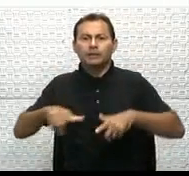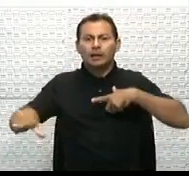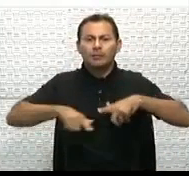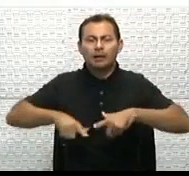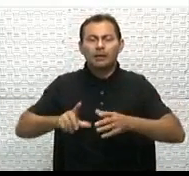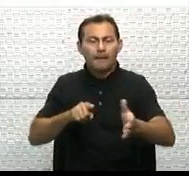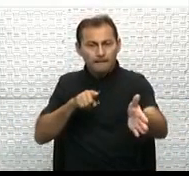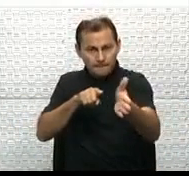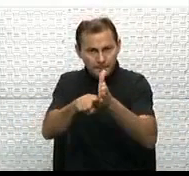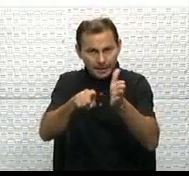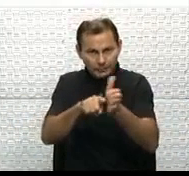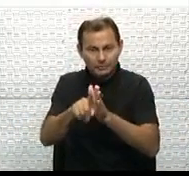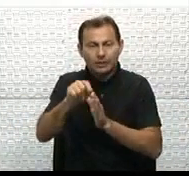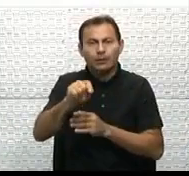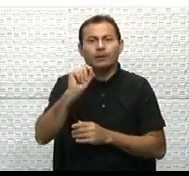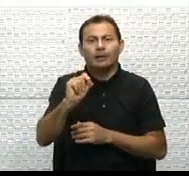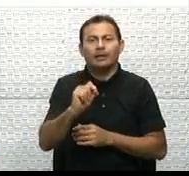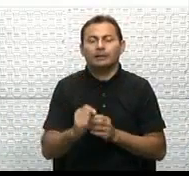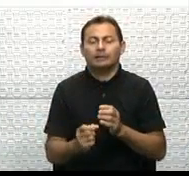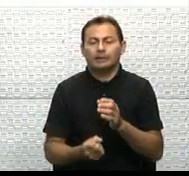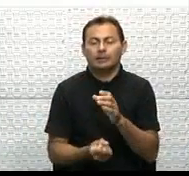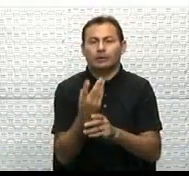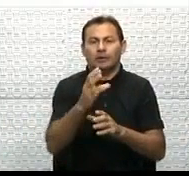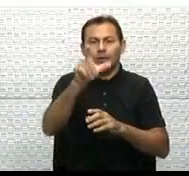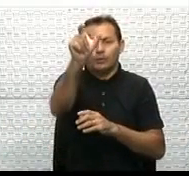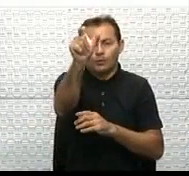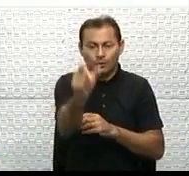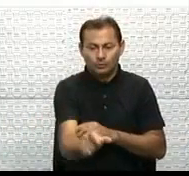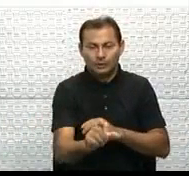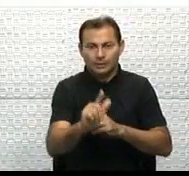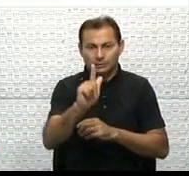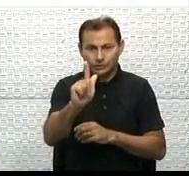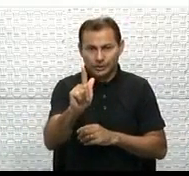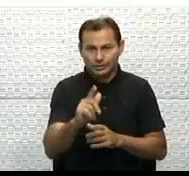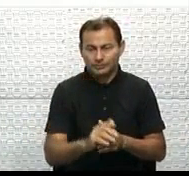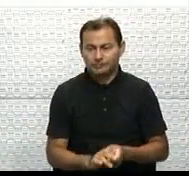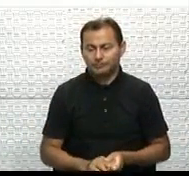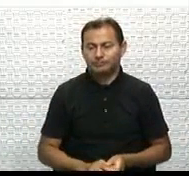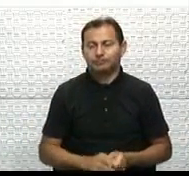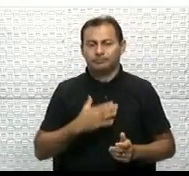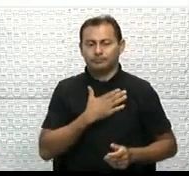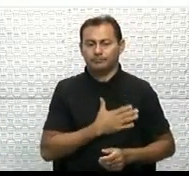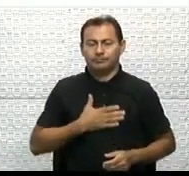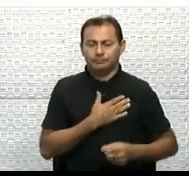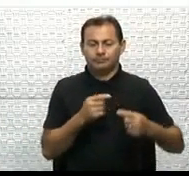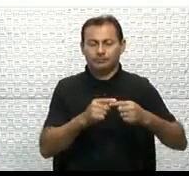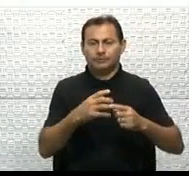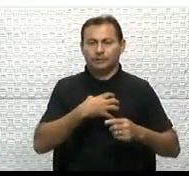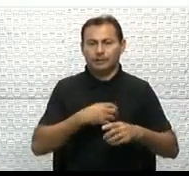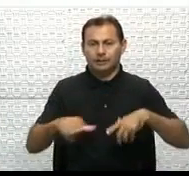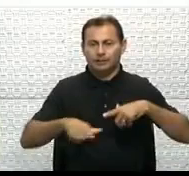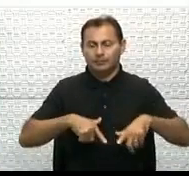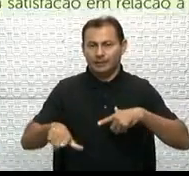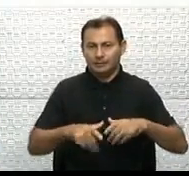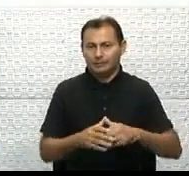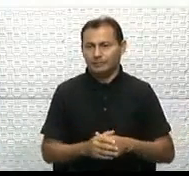Essa pergunta é o que gerou a coluna G, a satisfação em relação às condições de